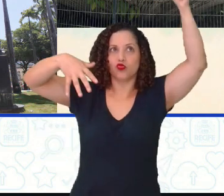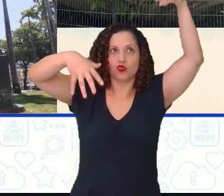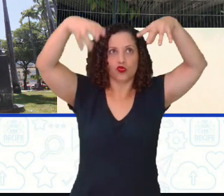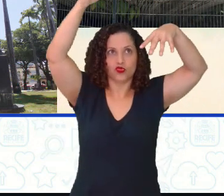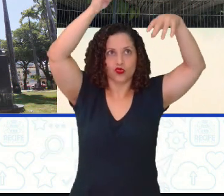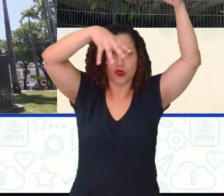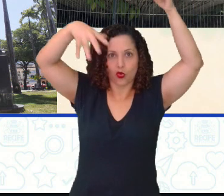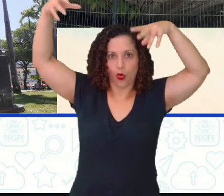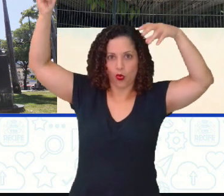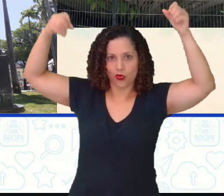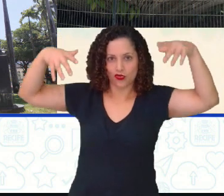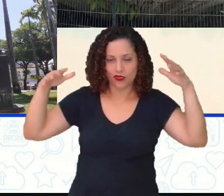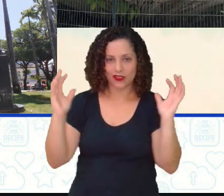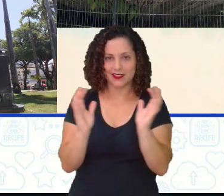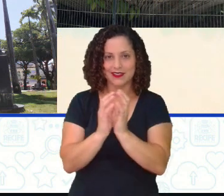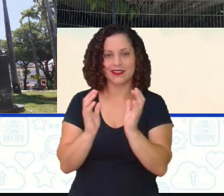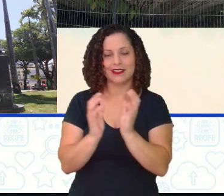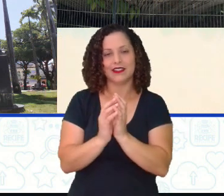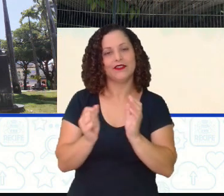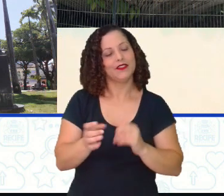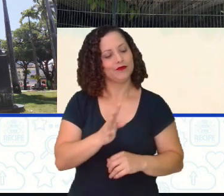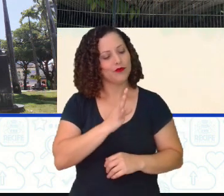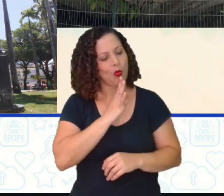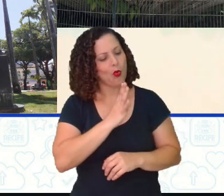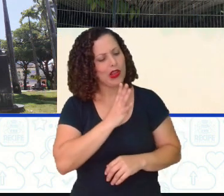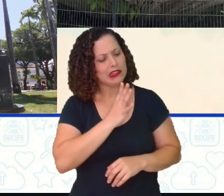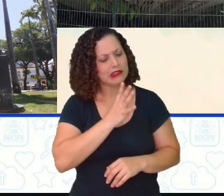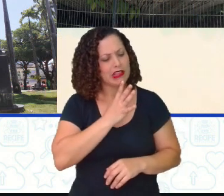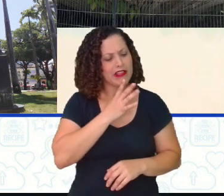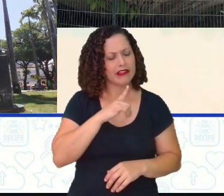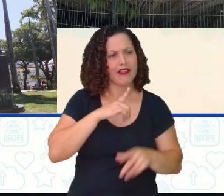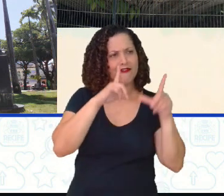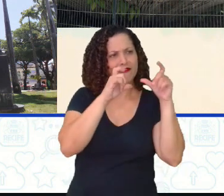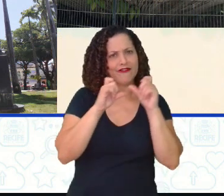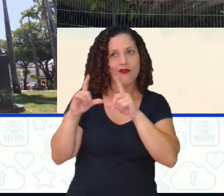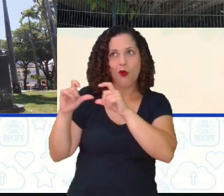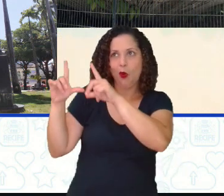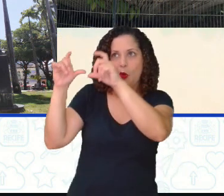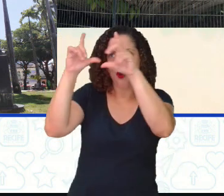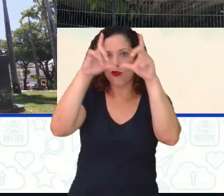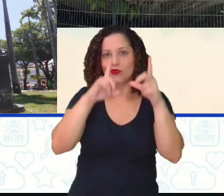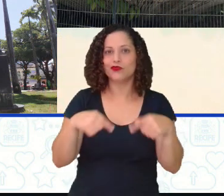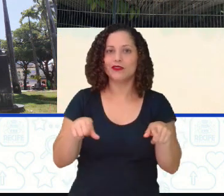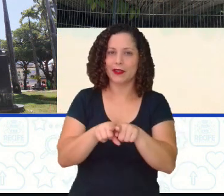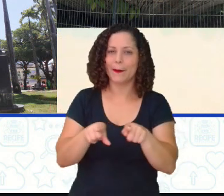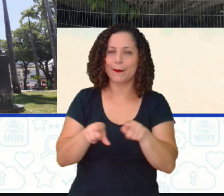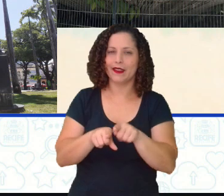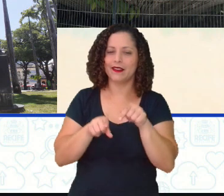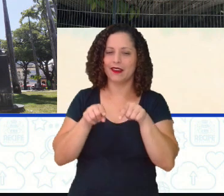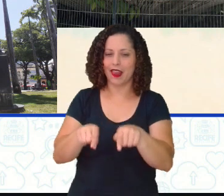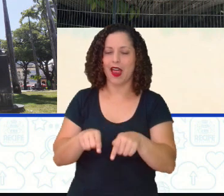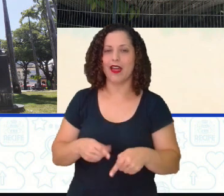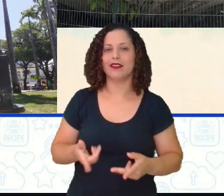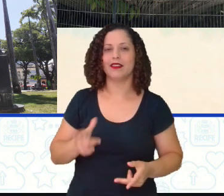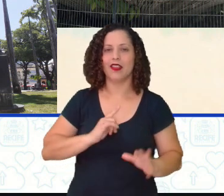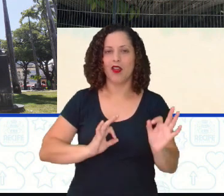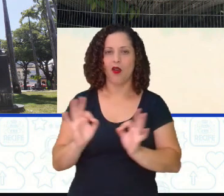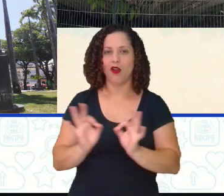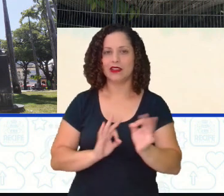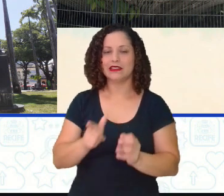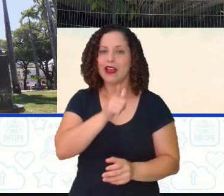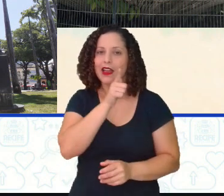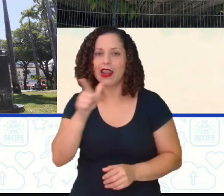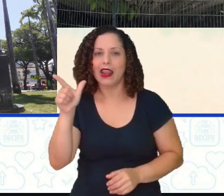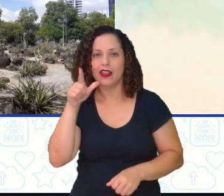também, né, conhecer, tirar algumas fotos, né, e fazer até um piquenique lá na Praça do Arsenal da